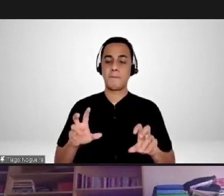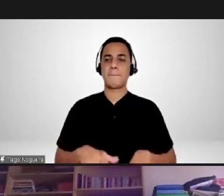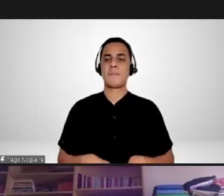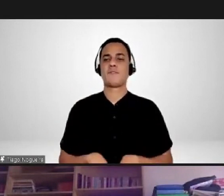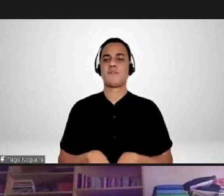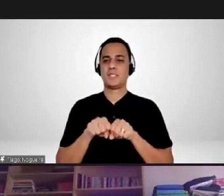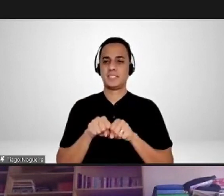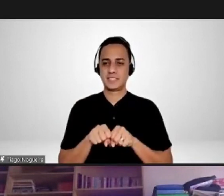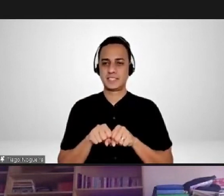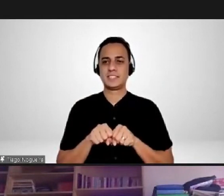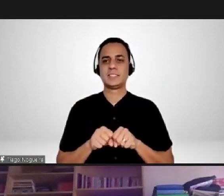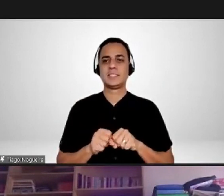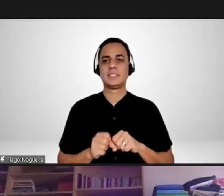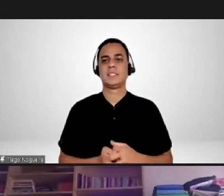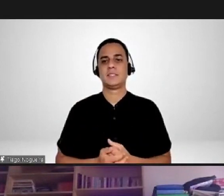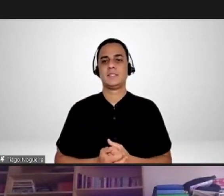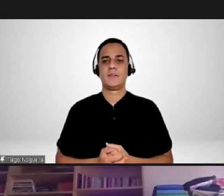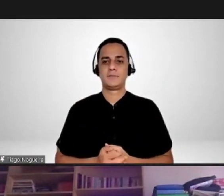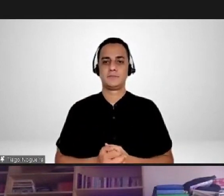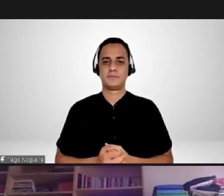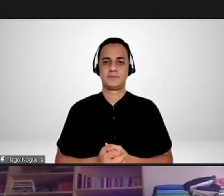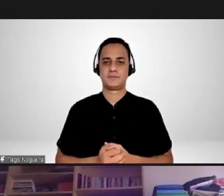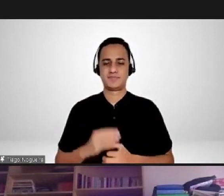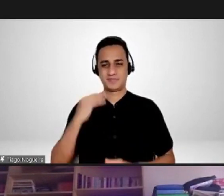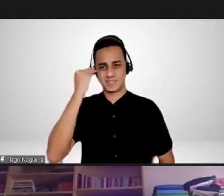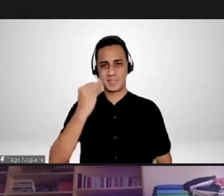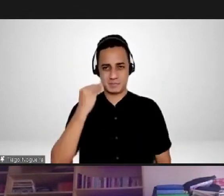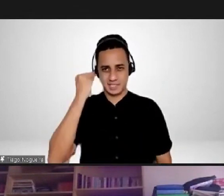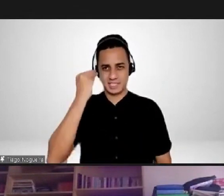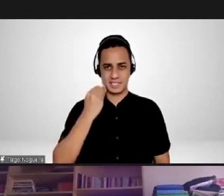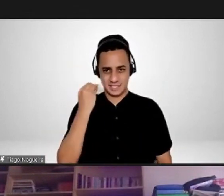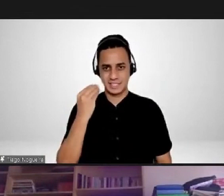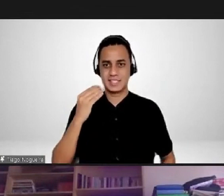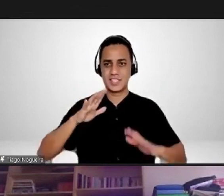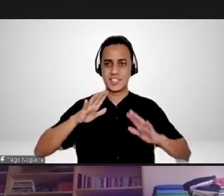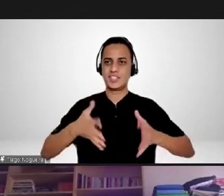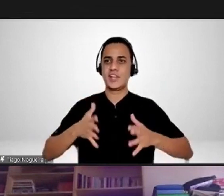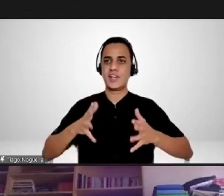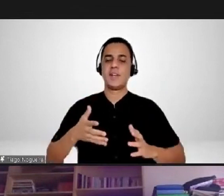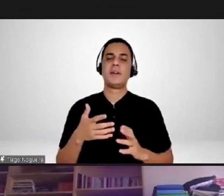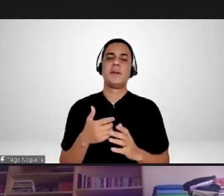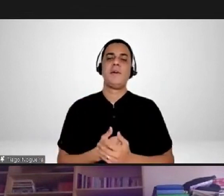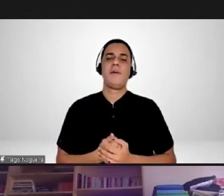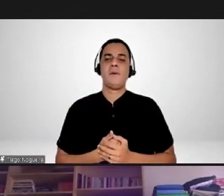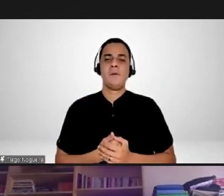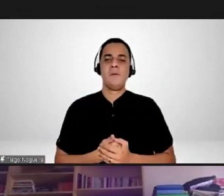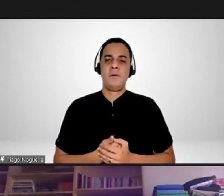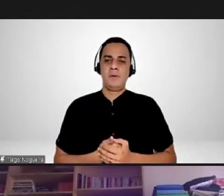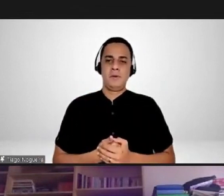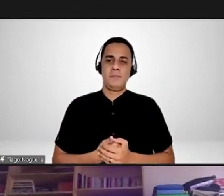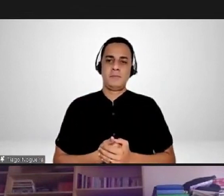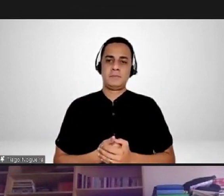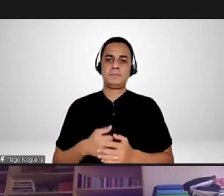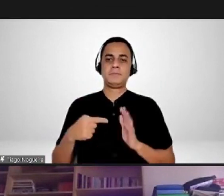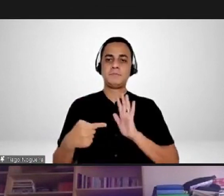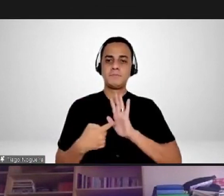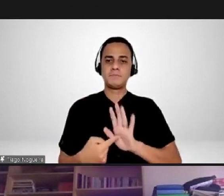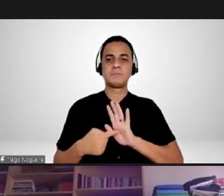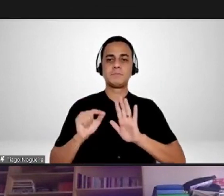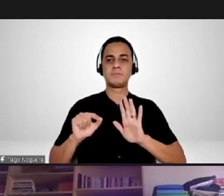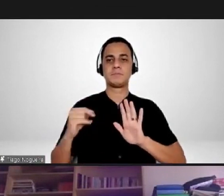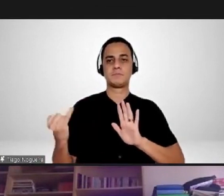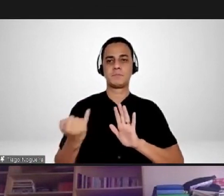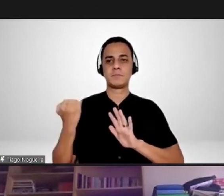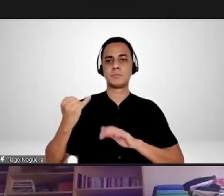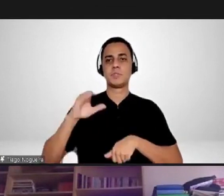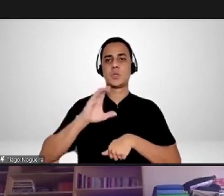formação, por experiência, eu trago aqui a importância dos cursos